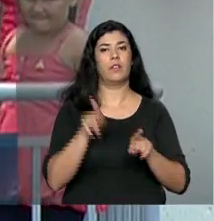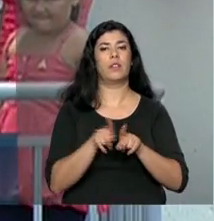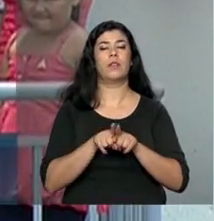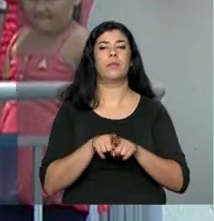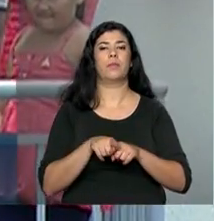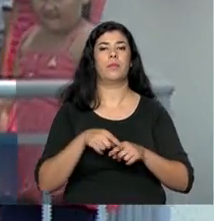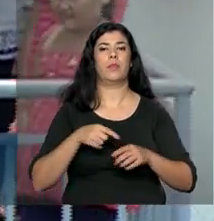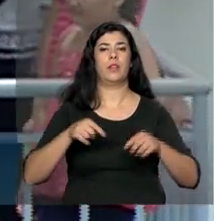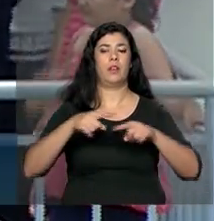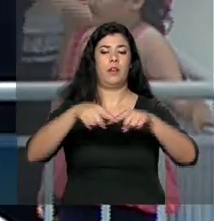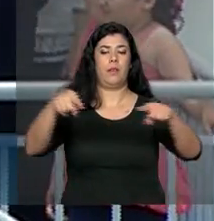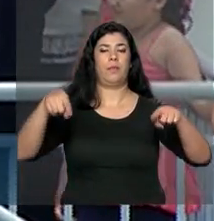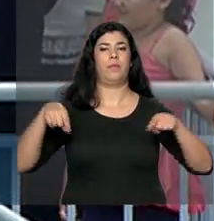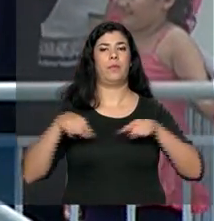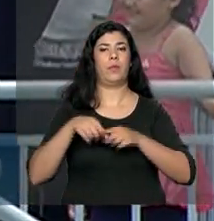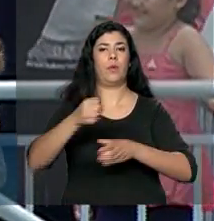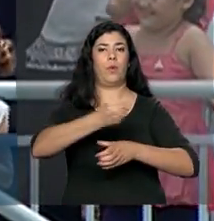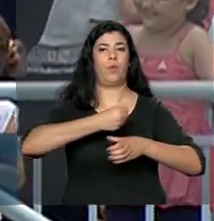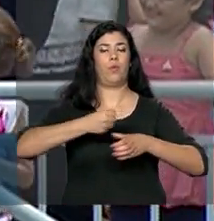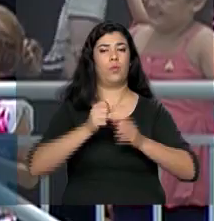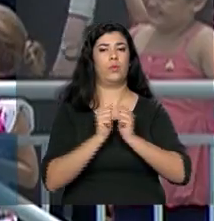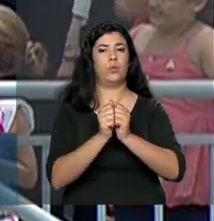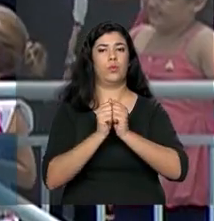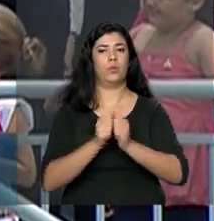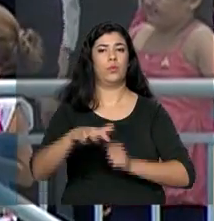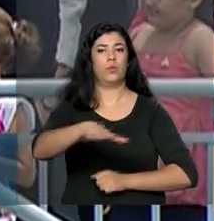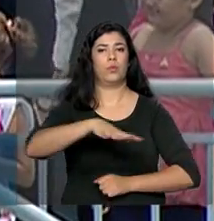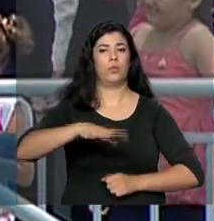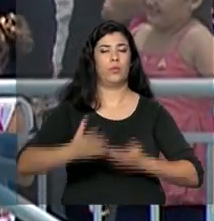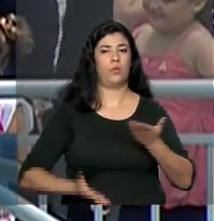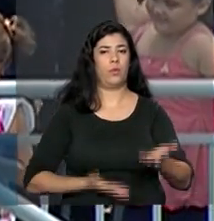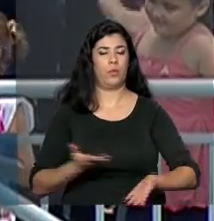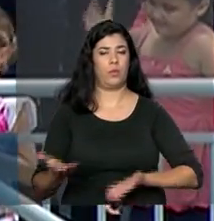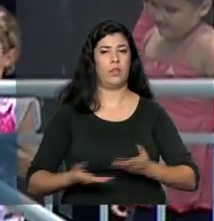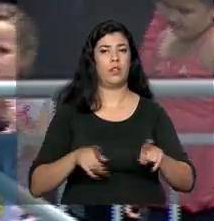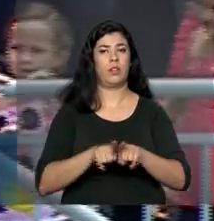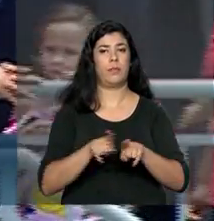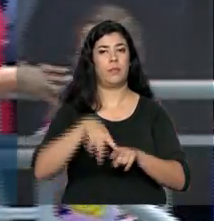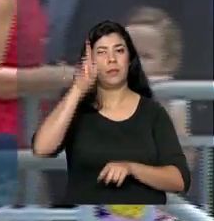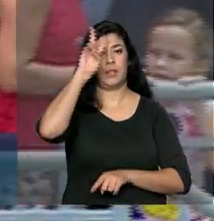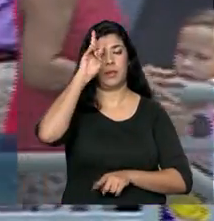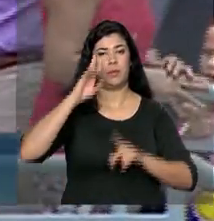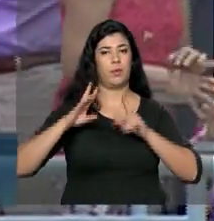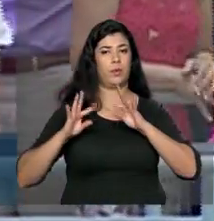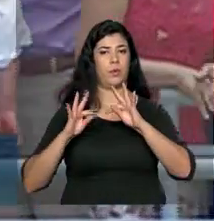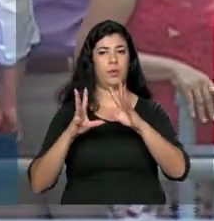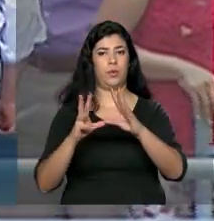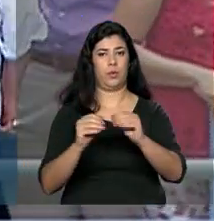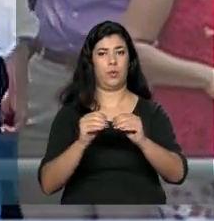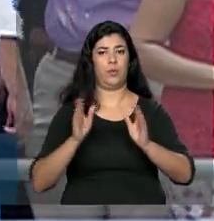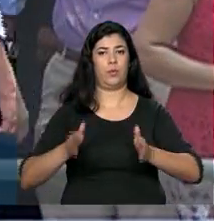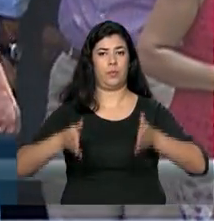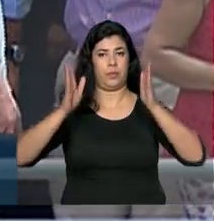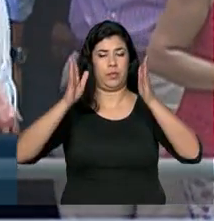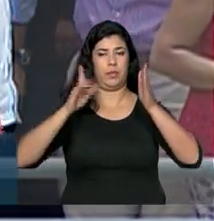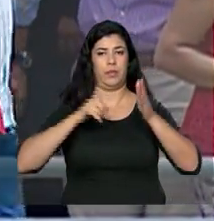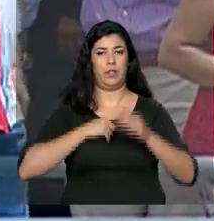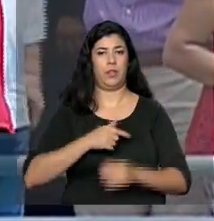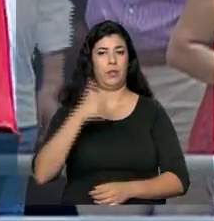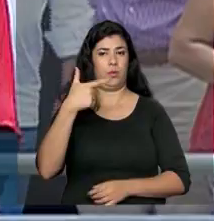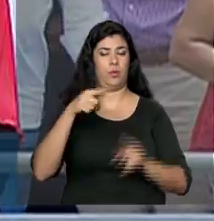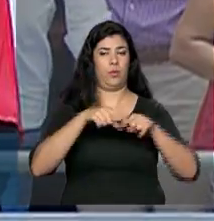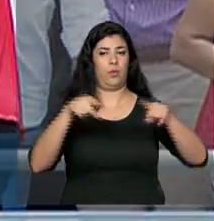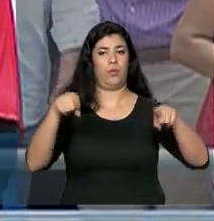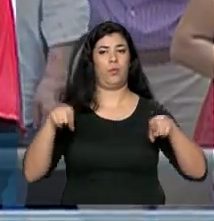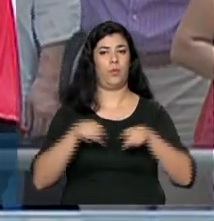cozinha conjugada com a área de serviço Lembrando que as unidades todas tem dois quartos sala